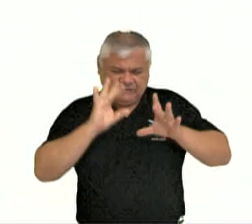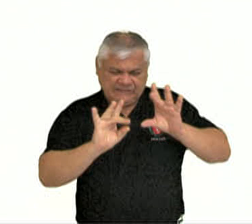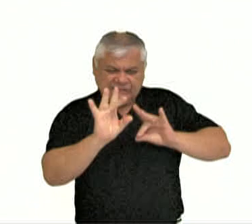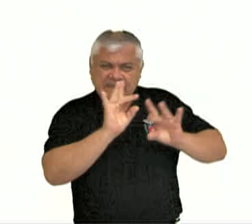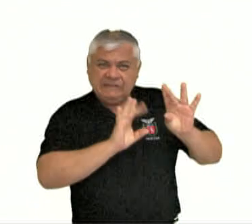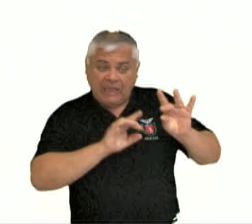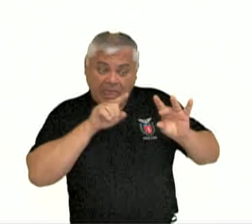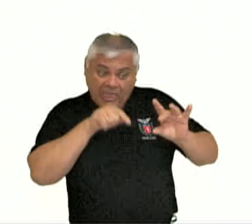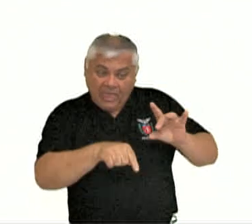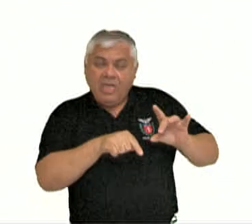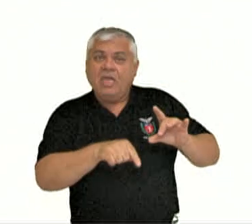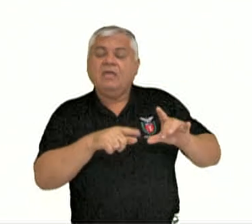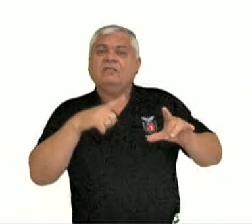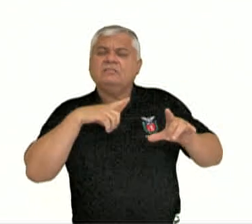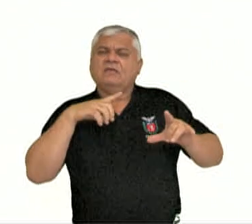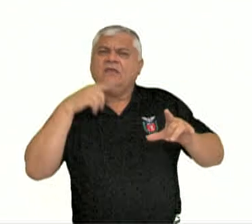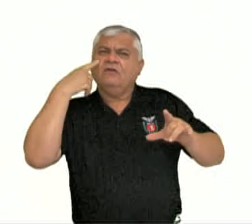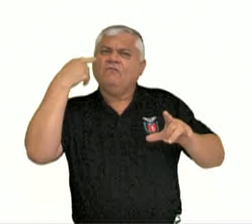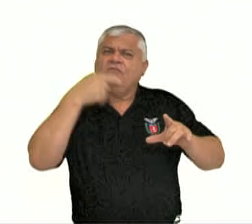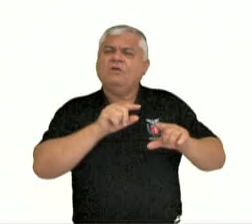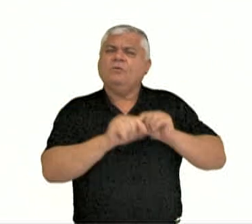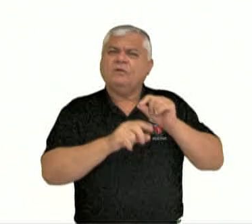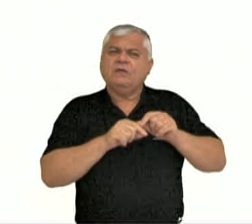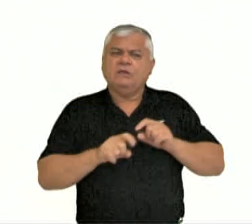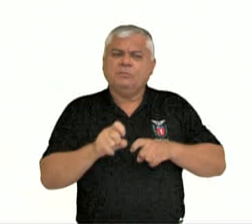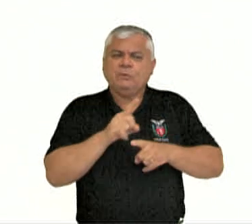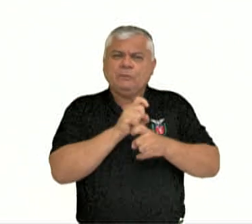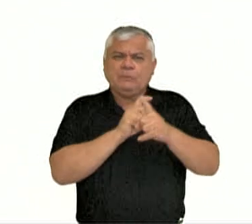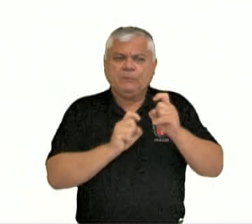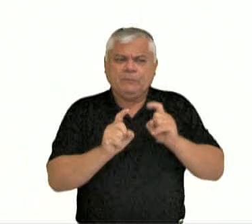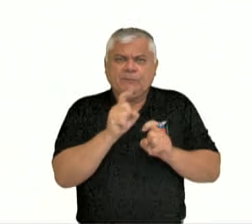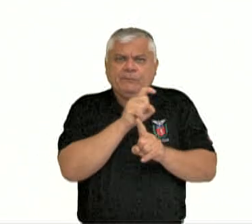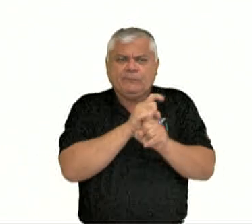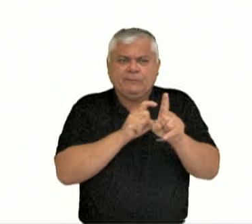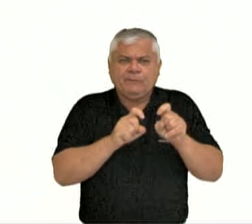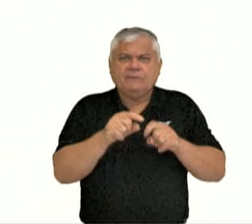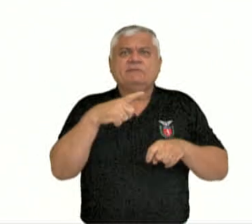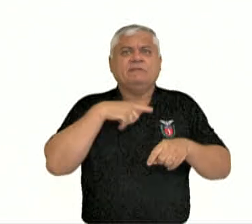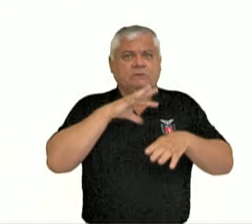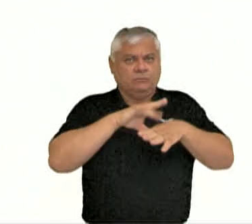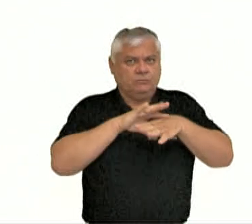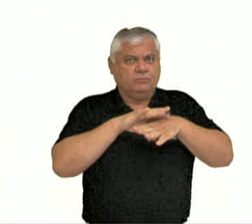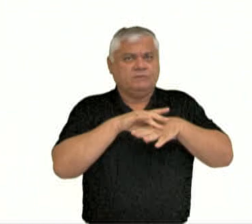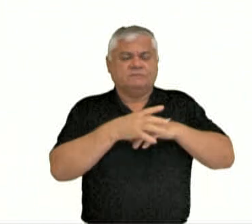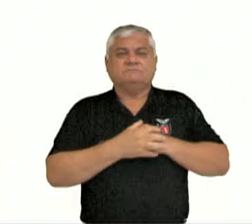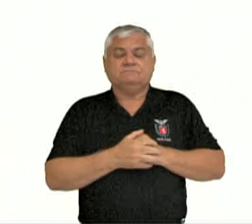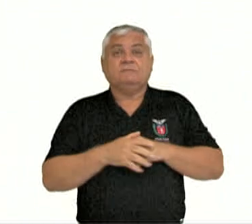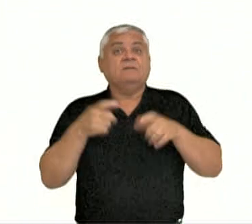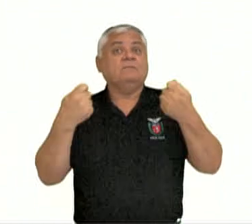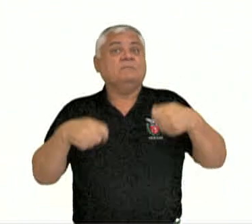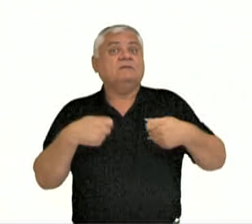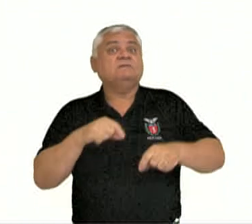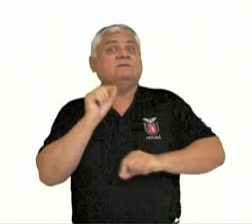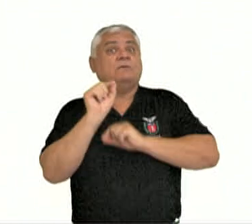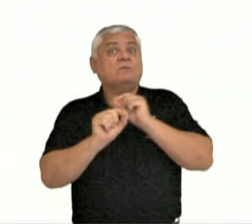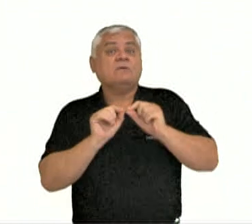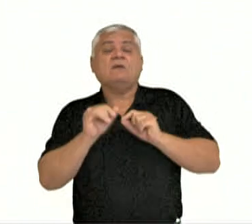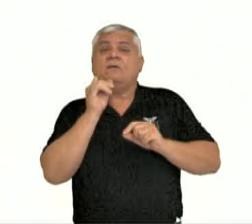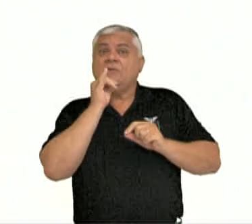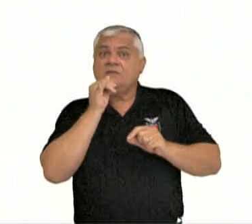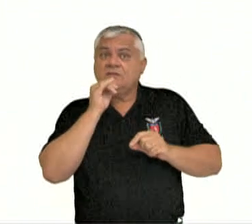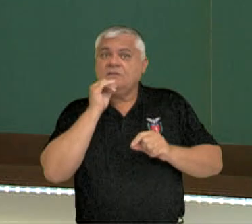a parte onde nós encontramos organismos patogênicos. E justamente elas precisam então ser feita, né,